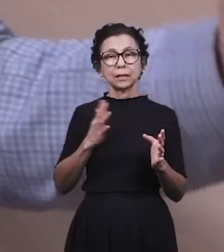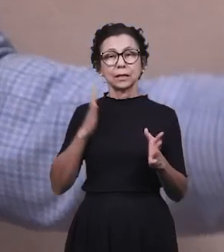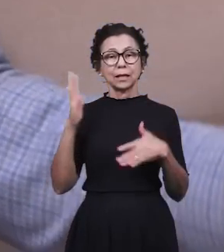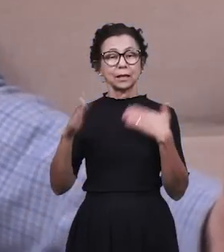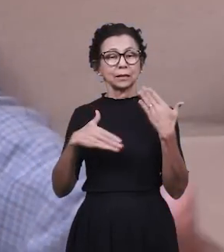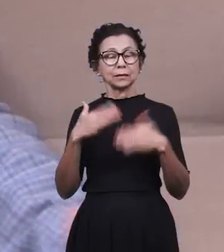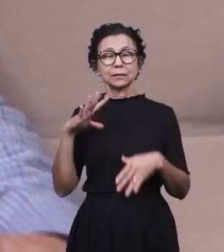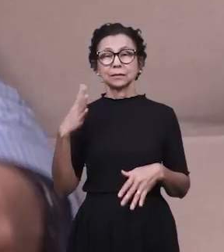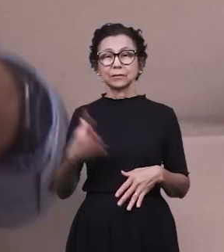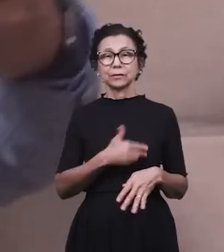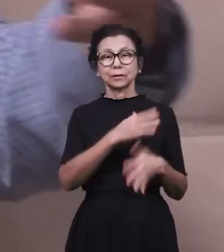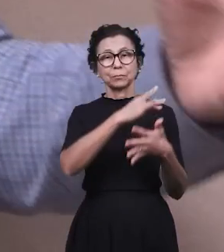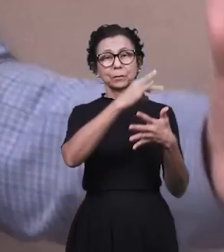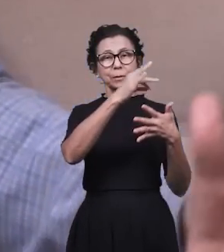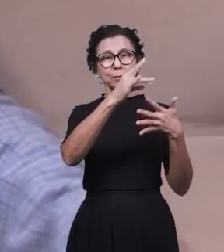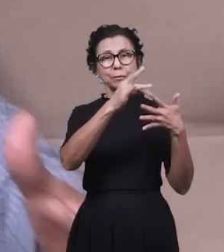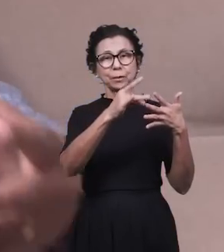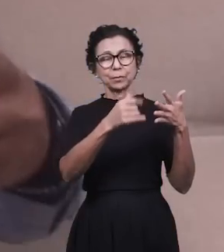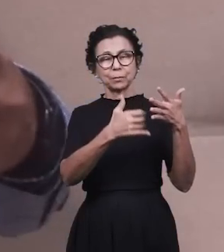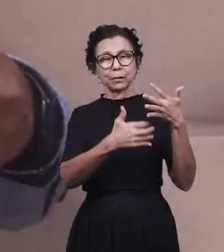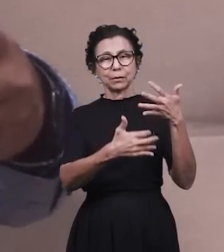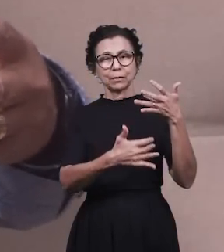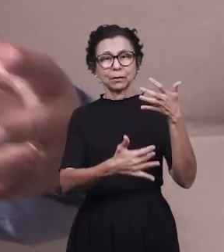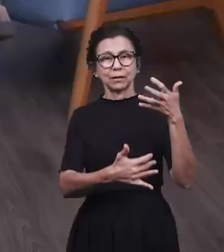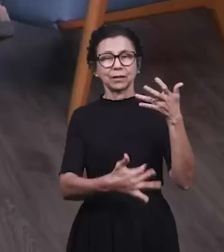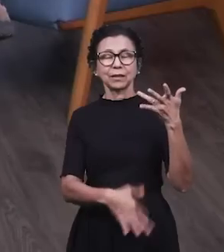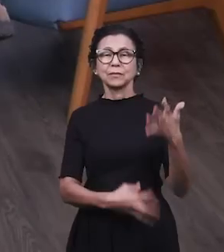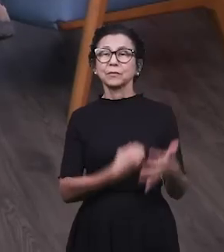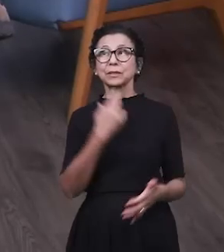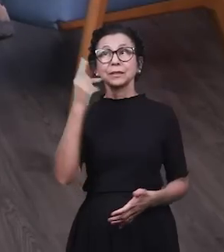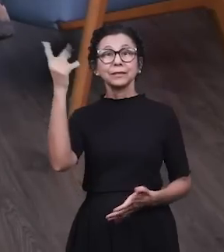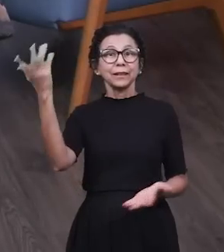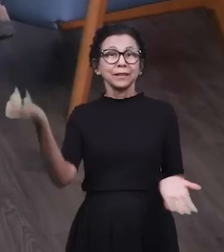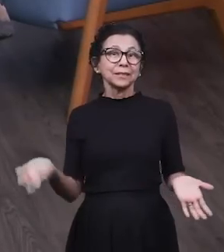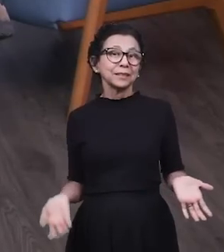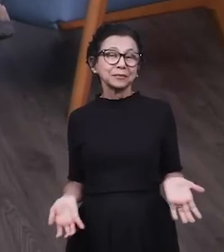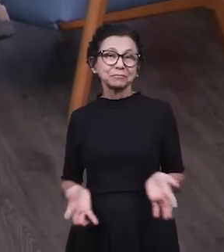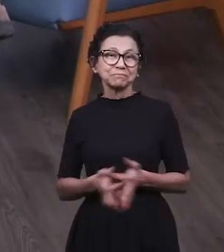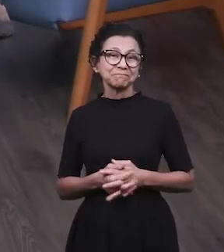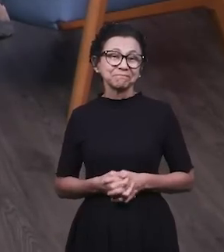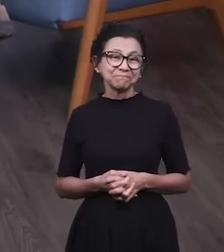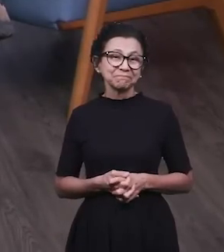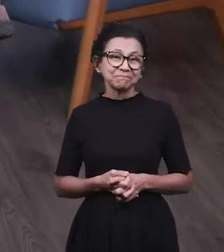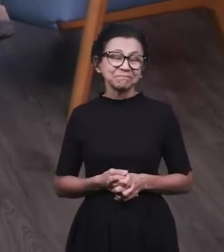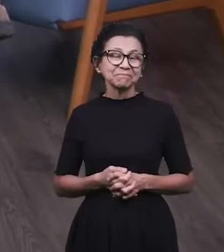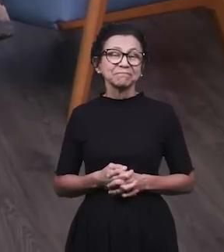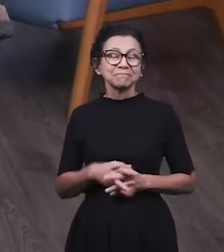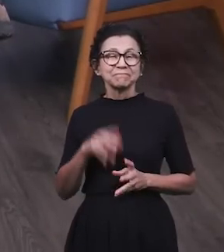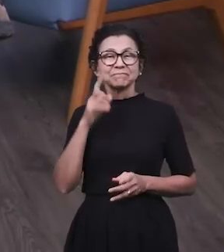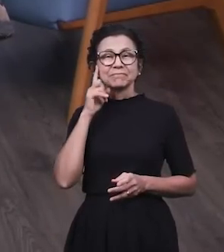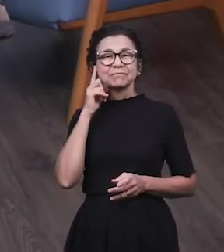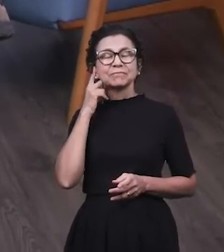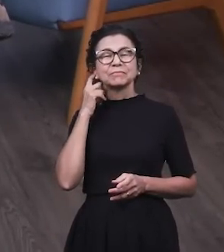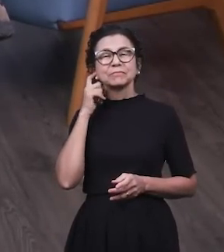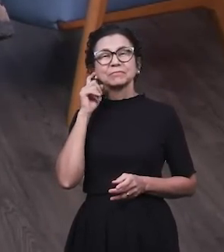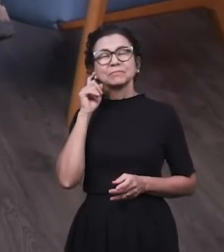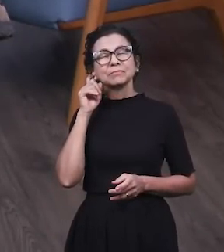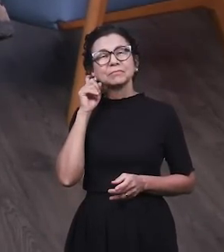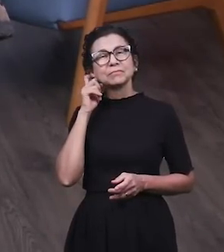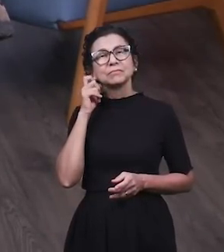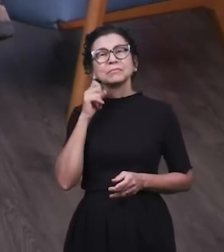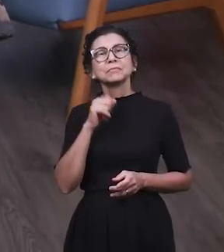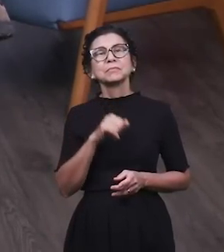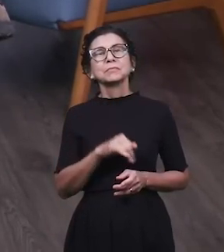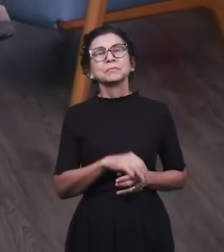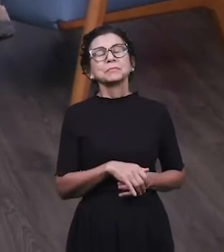da salvação. Nós podemos mencionar aqui. A vida eterna é uma riqueza não é? incontestável. Então, as riquezas da